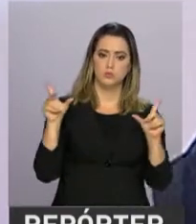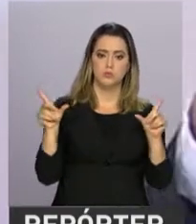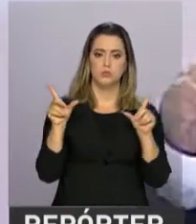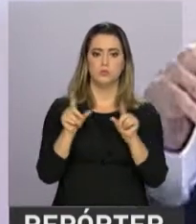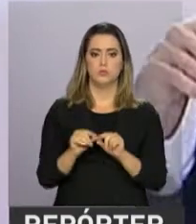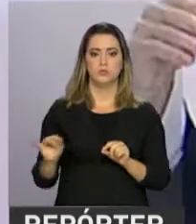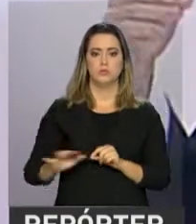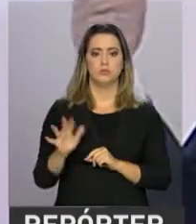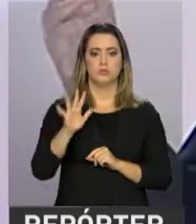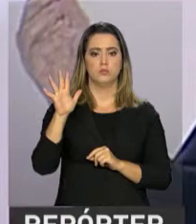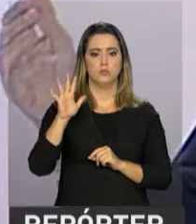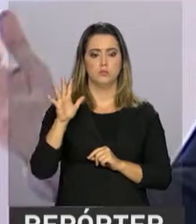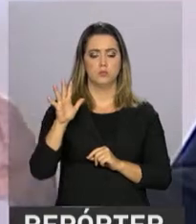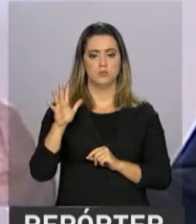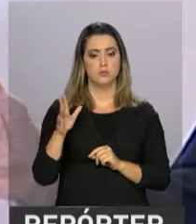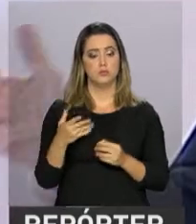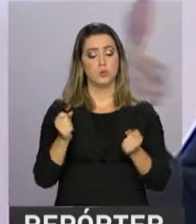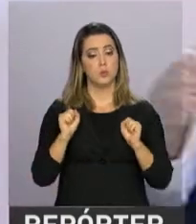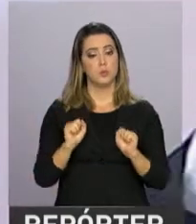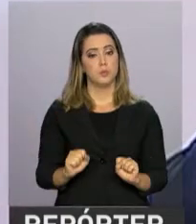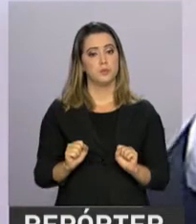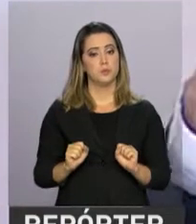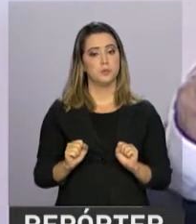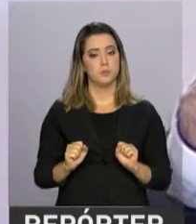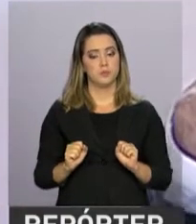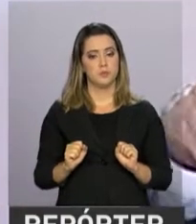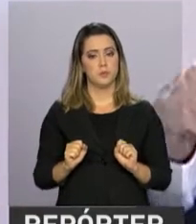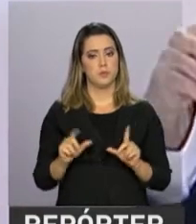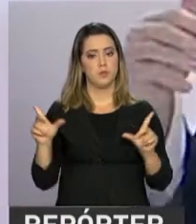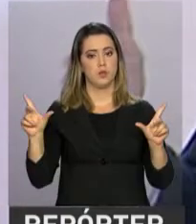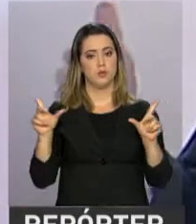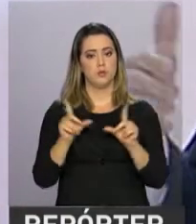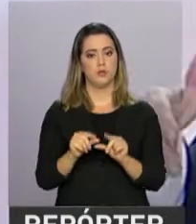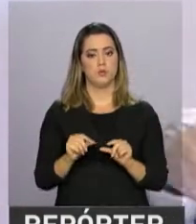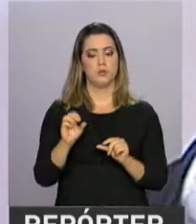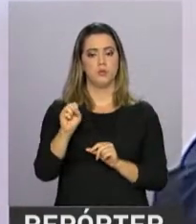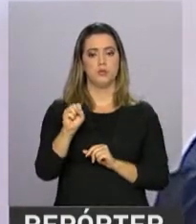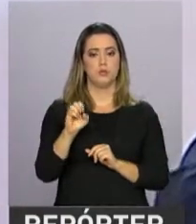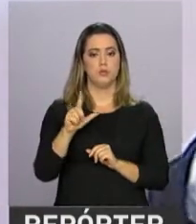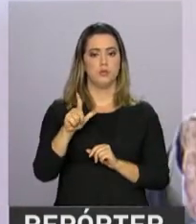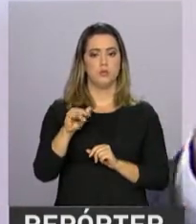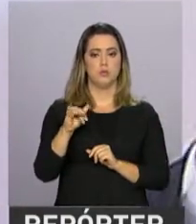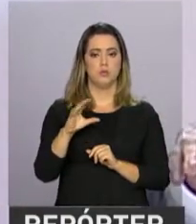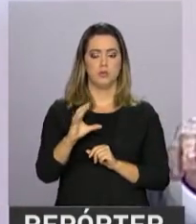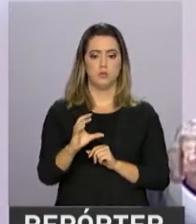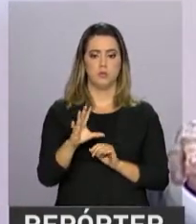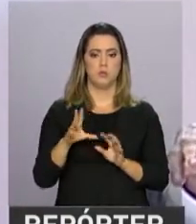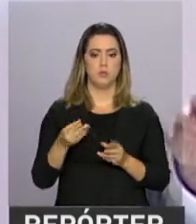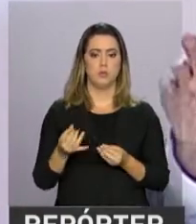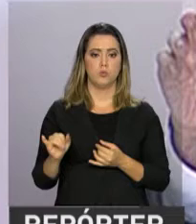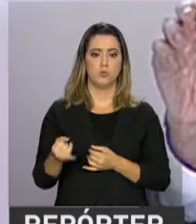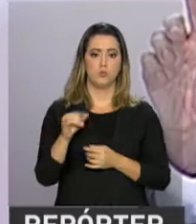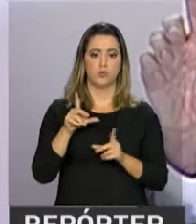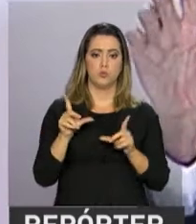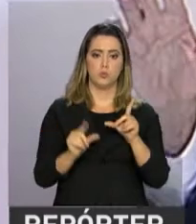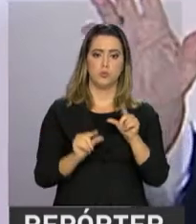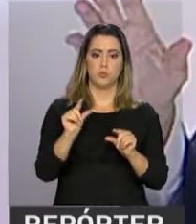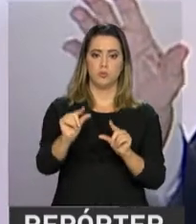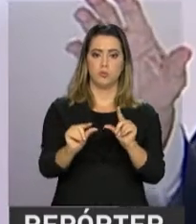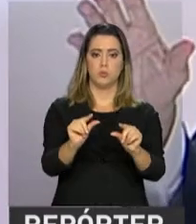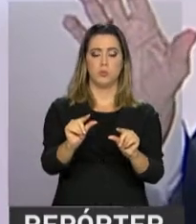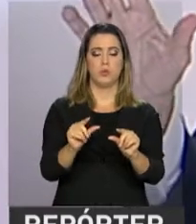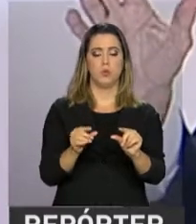da inflação. A queda da inflação permite a queda da Selic, que leva a juros menores para todos, e